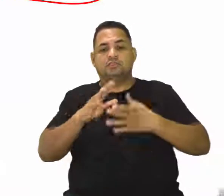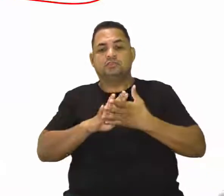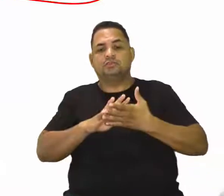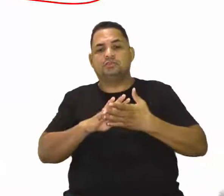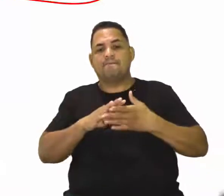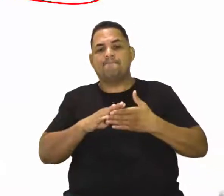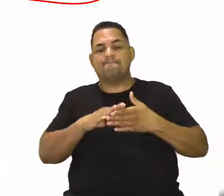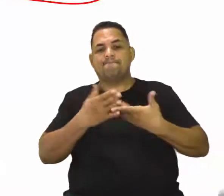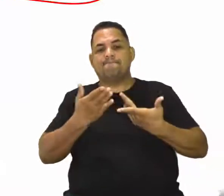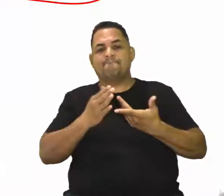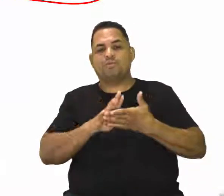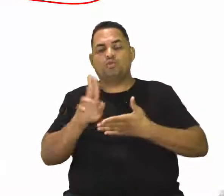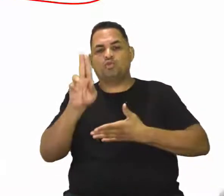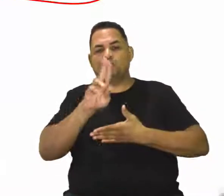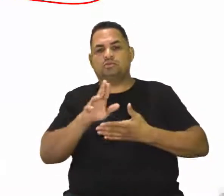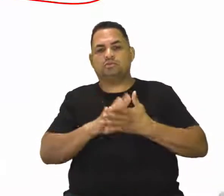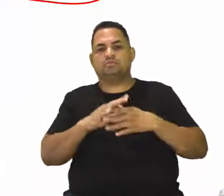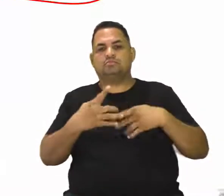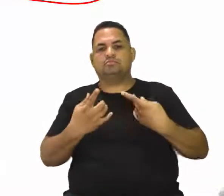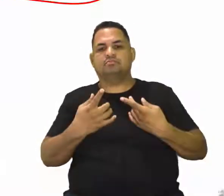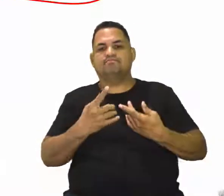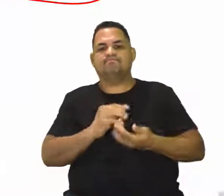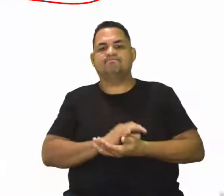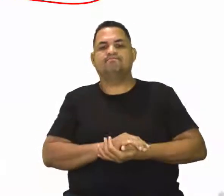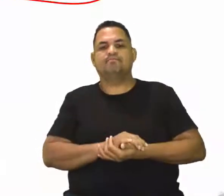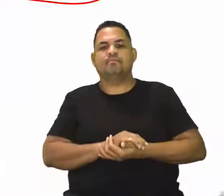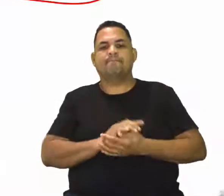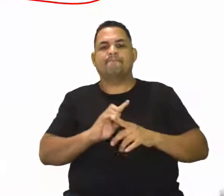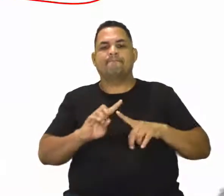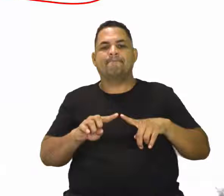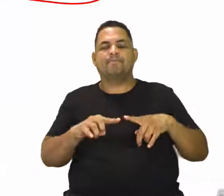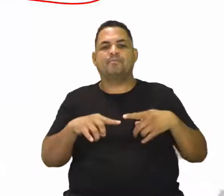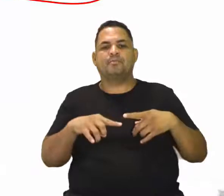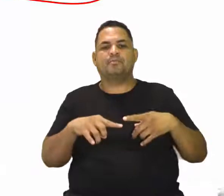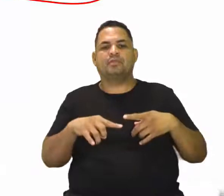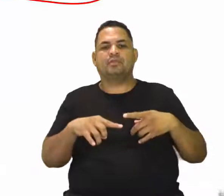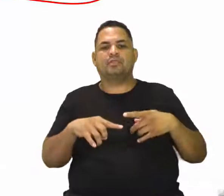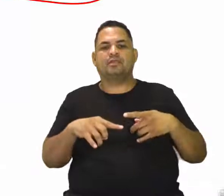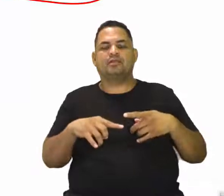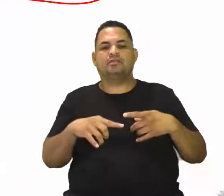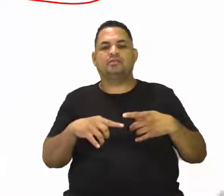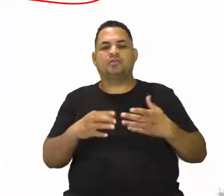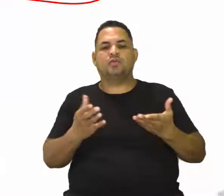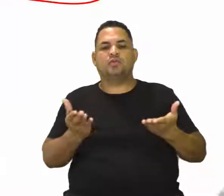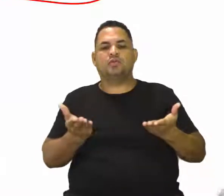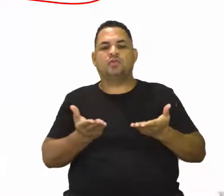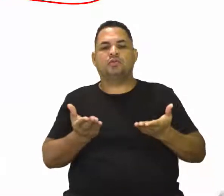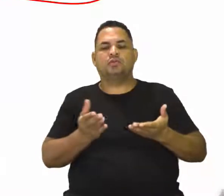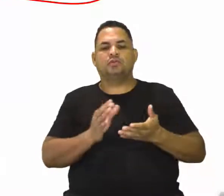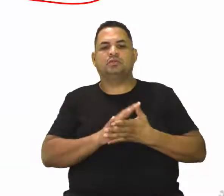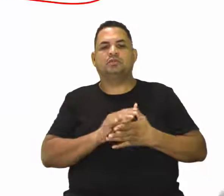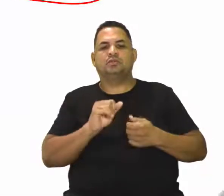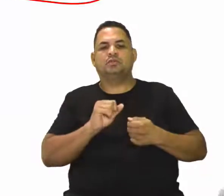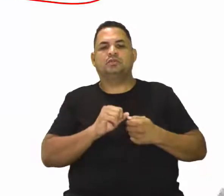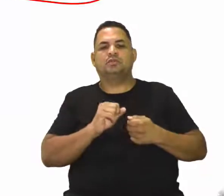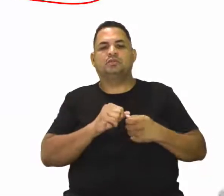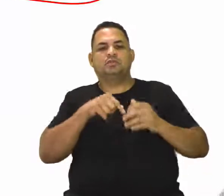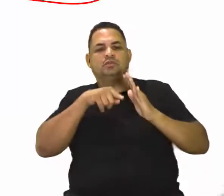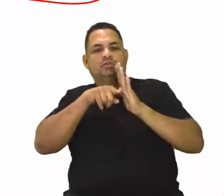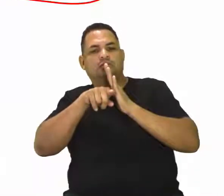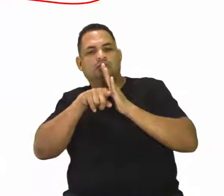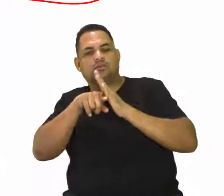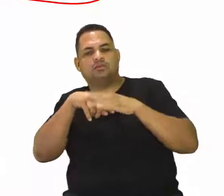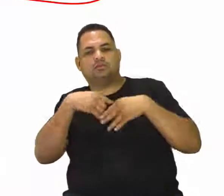não vai suprir essa carência. E hoje, se você fizer uma